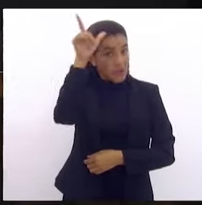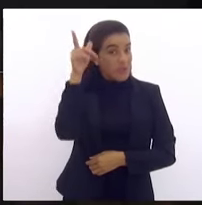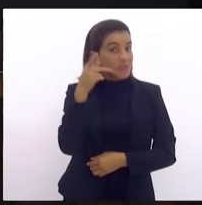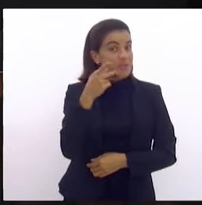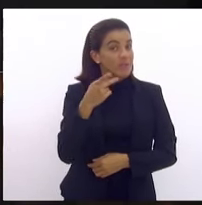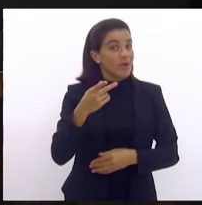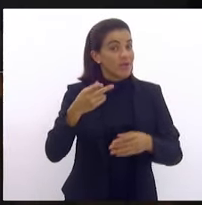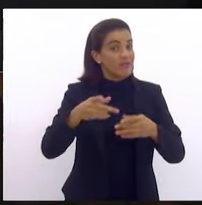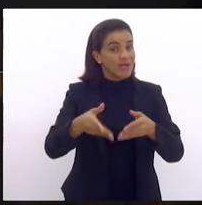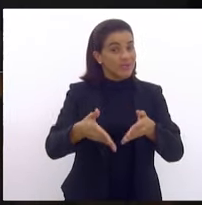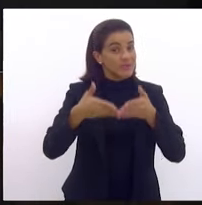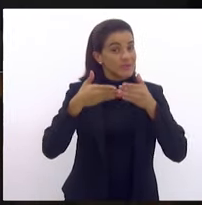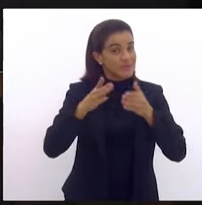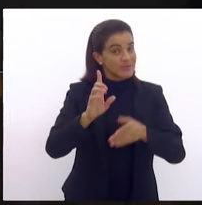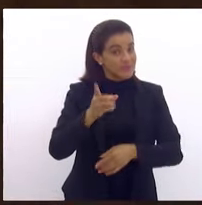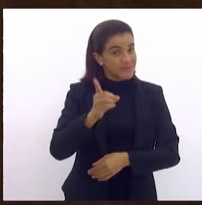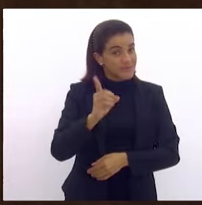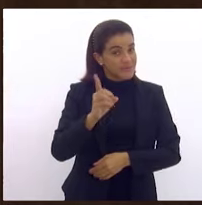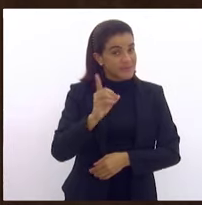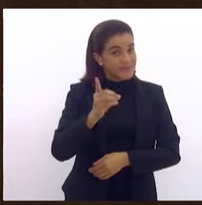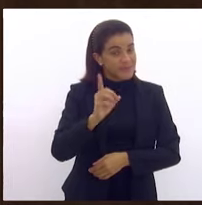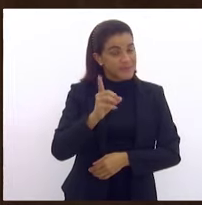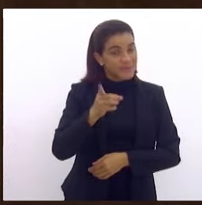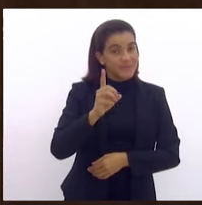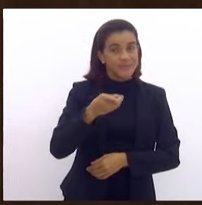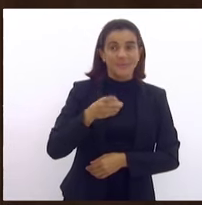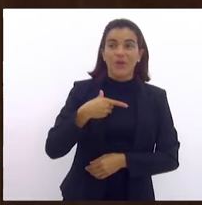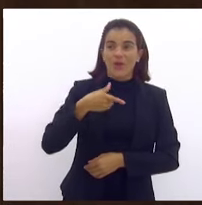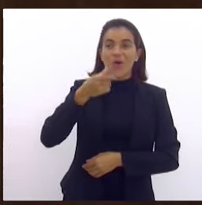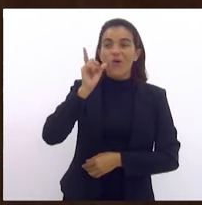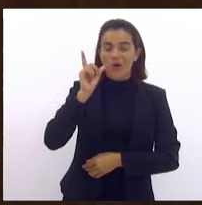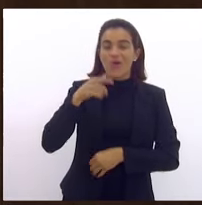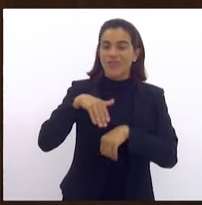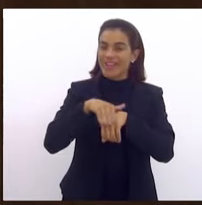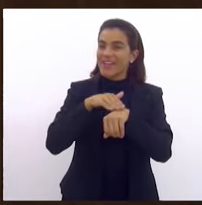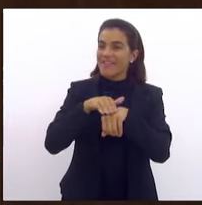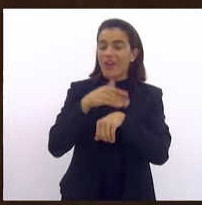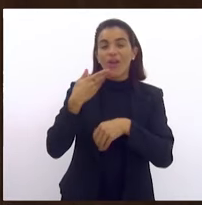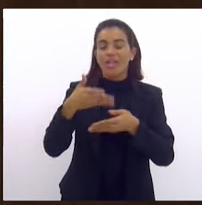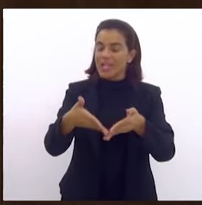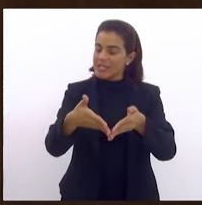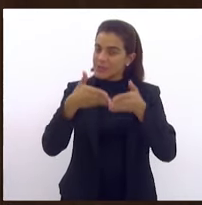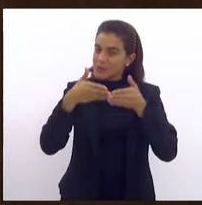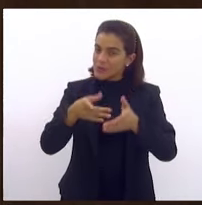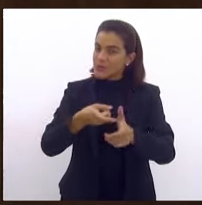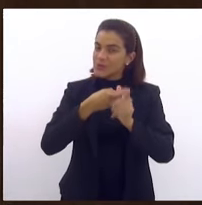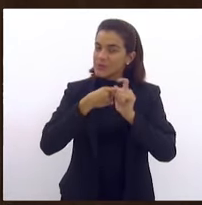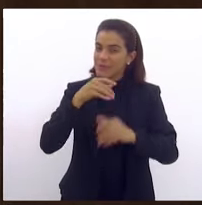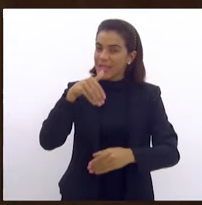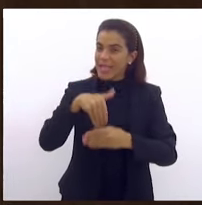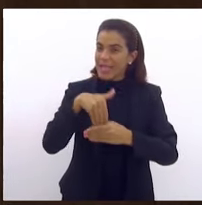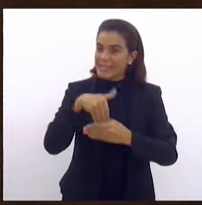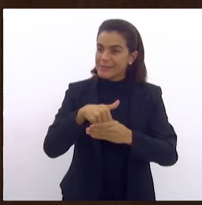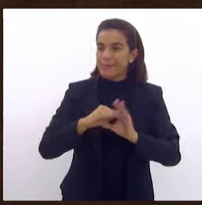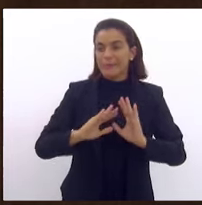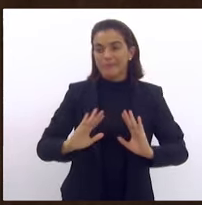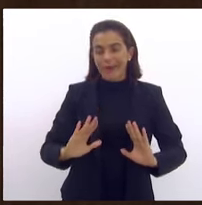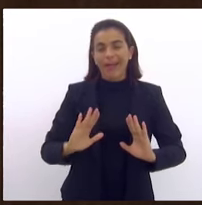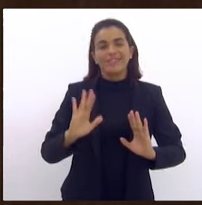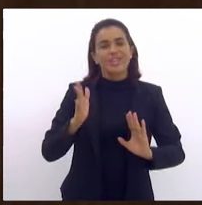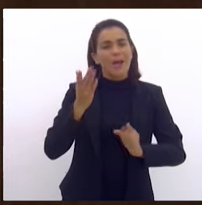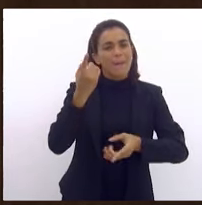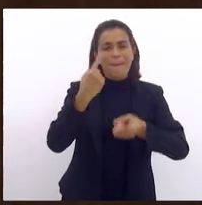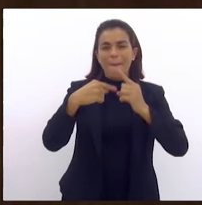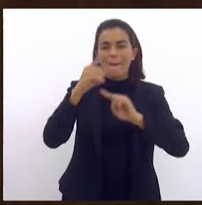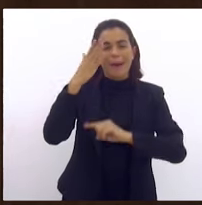de eleição no Parlamento Juvenil. Ele comentou ontem na CCJ que ele queria suspender essa eleição. Mas tem sido um